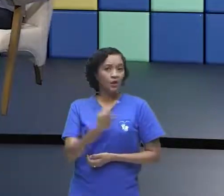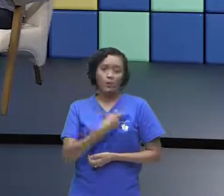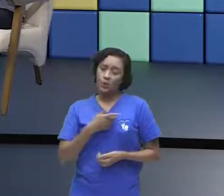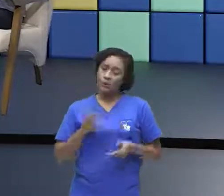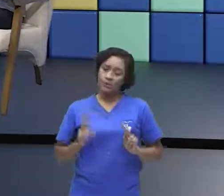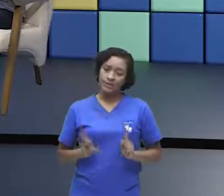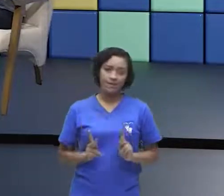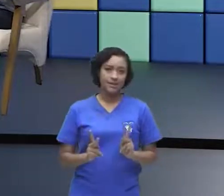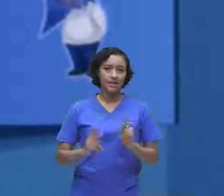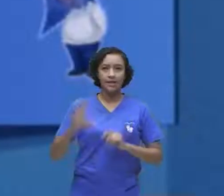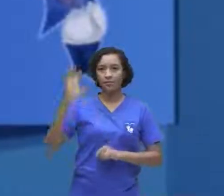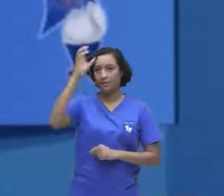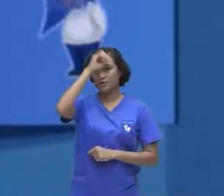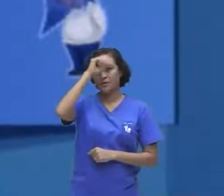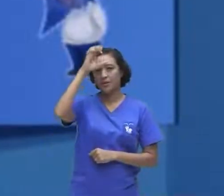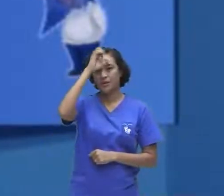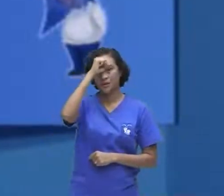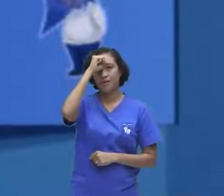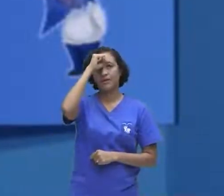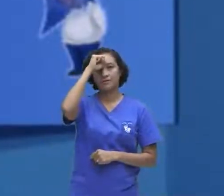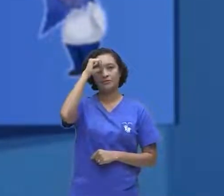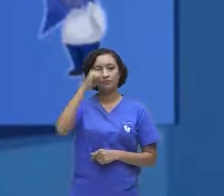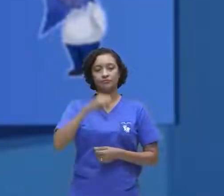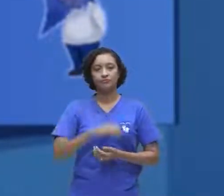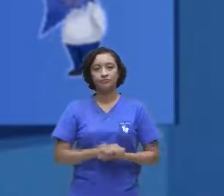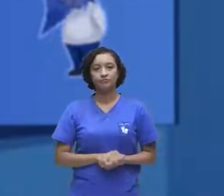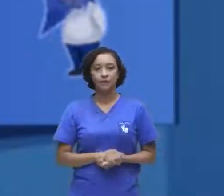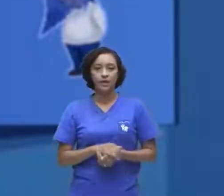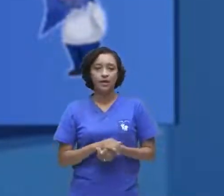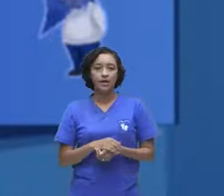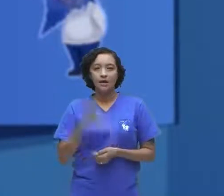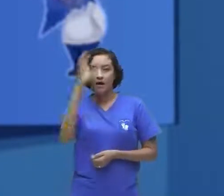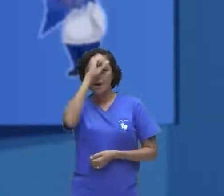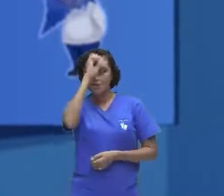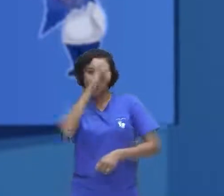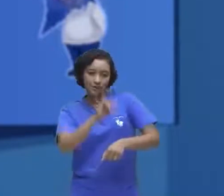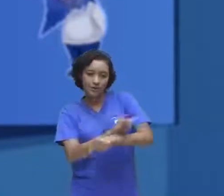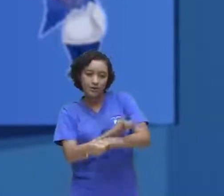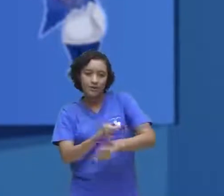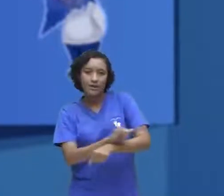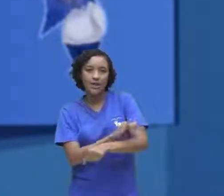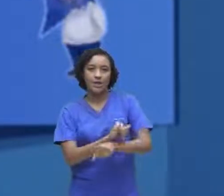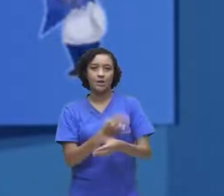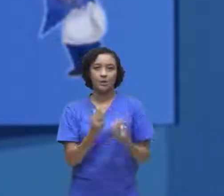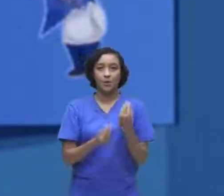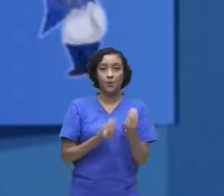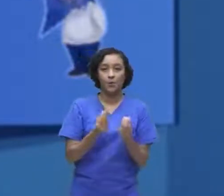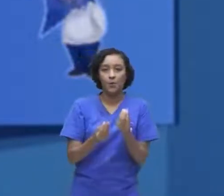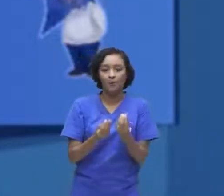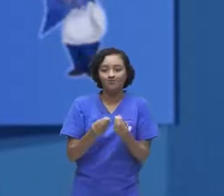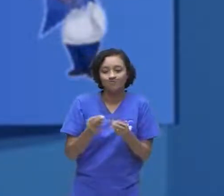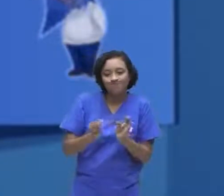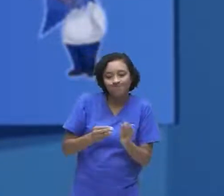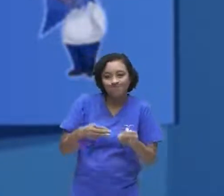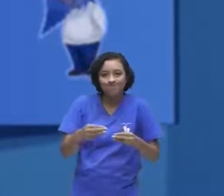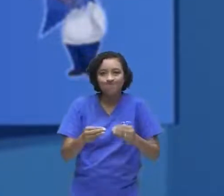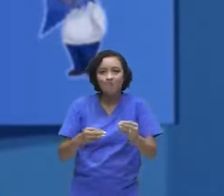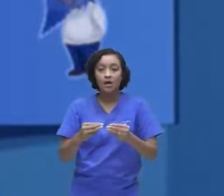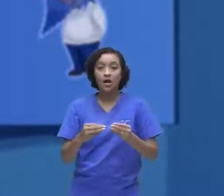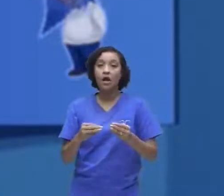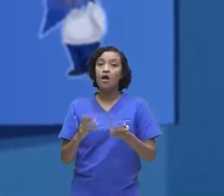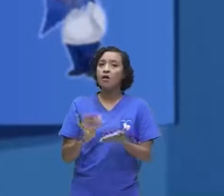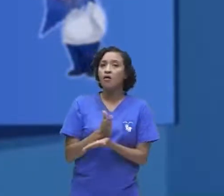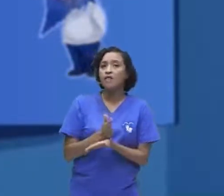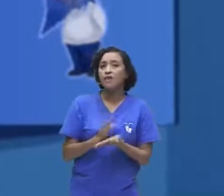De aprendizagem, de ter essa estratégia, de lidar com o novo. E às vezes a gente acha que a gente não é capaz, a gente